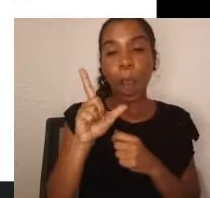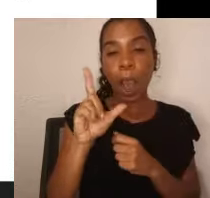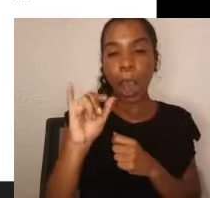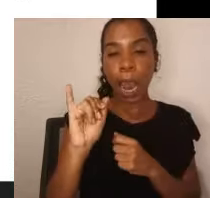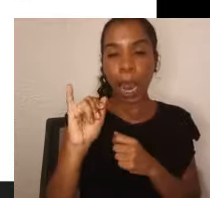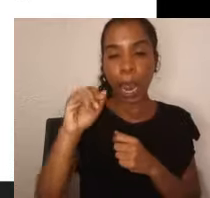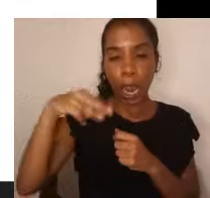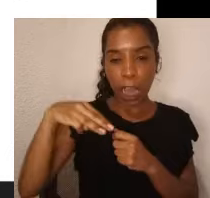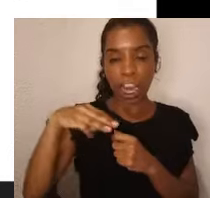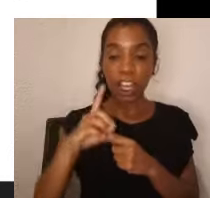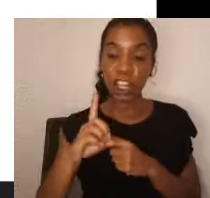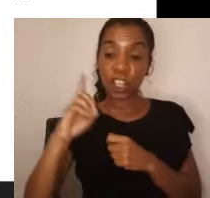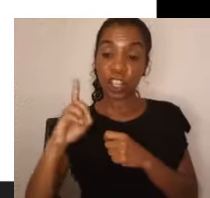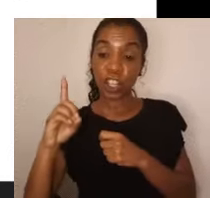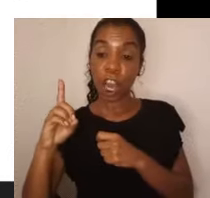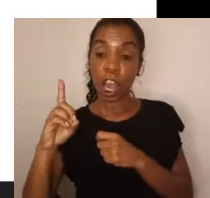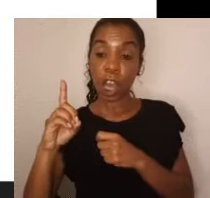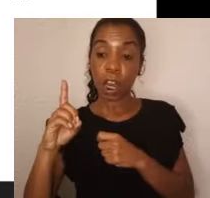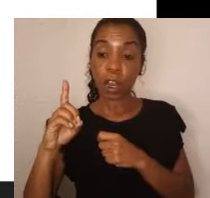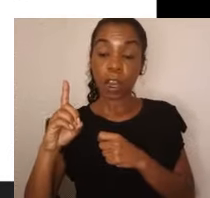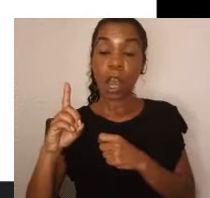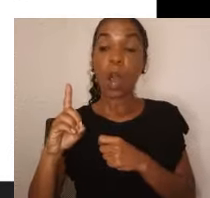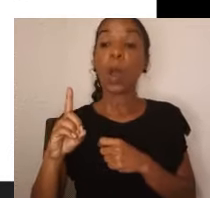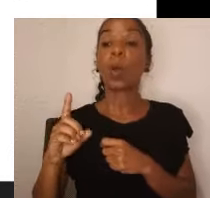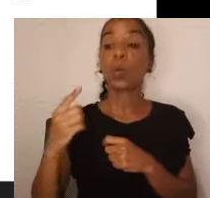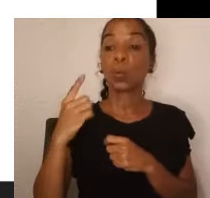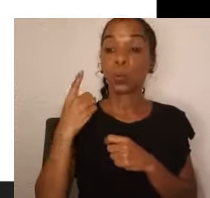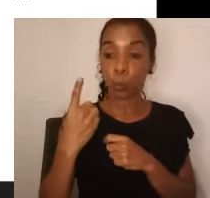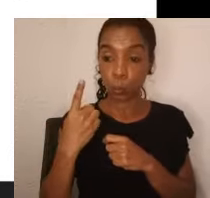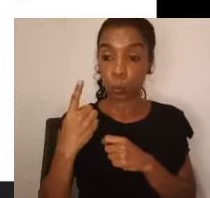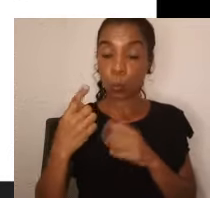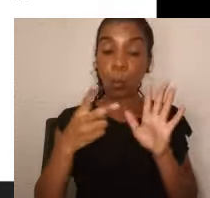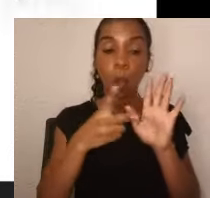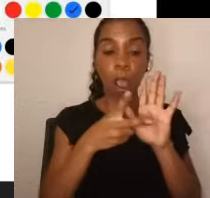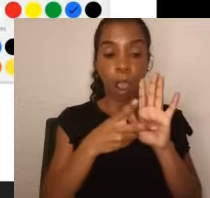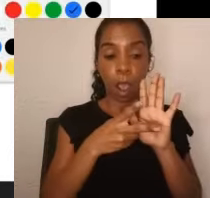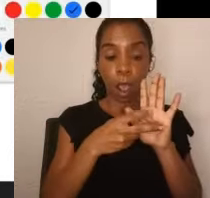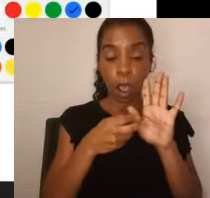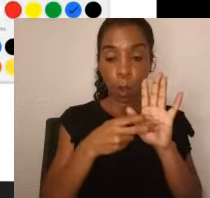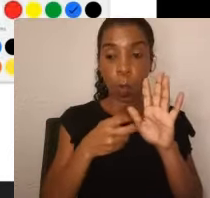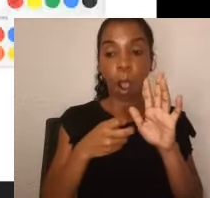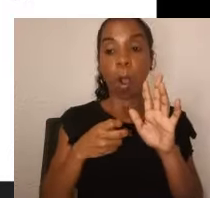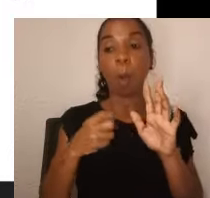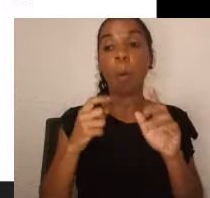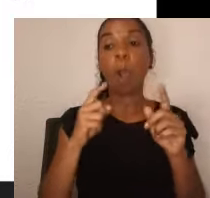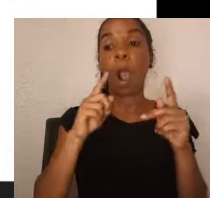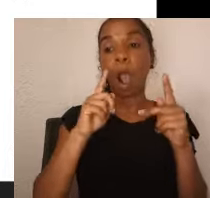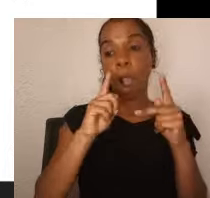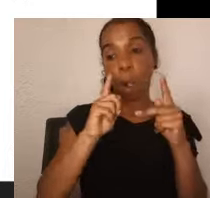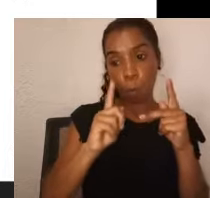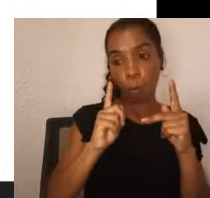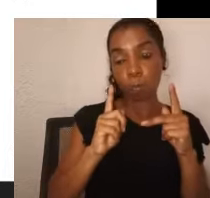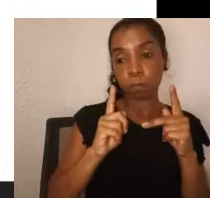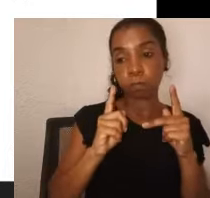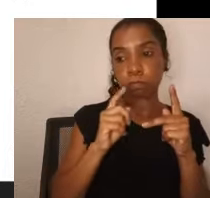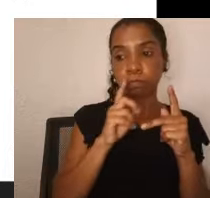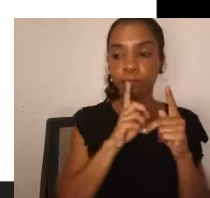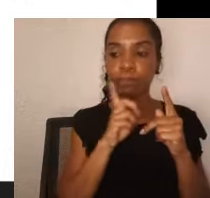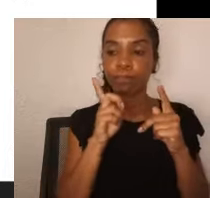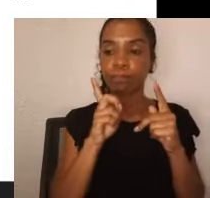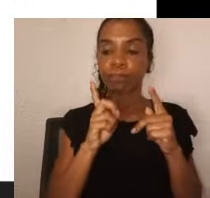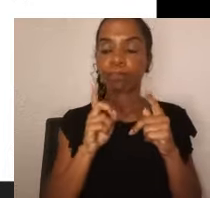limite à direita do 1 é igual a 1. Agora, a gente vai fazer a mesma coisa olhando para a esquerda. Então,